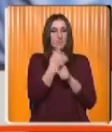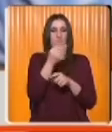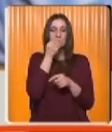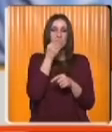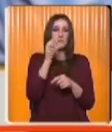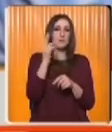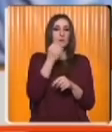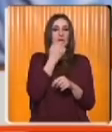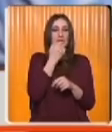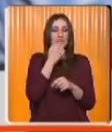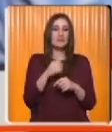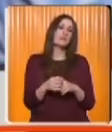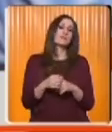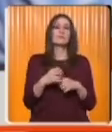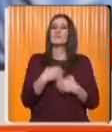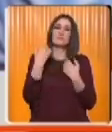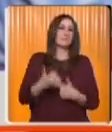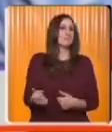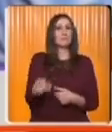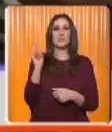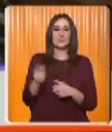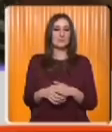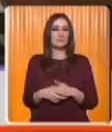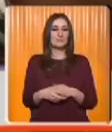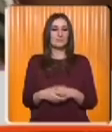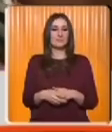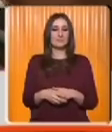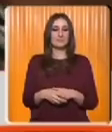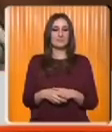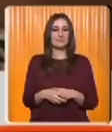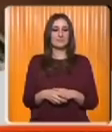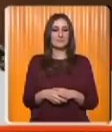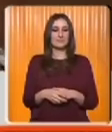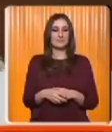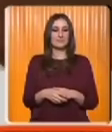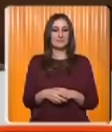ao comer, ao rir, não estou bem comigo mesmo.